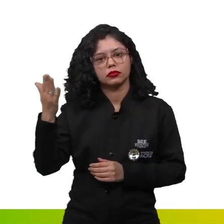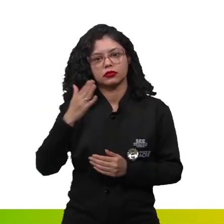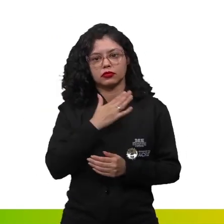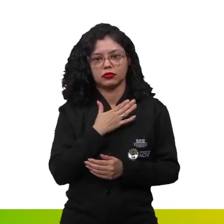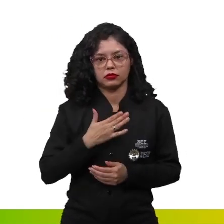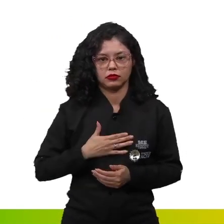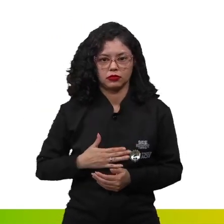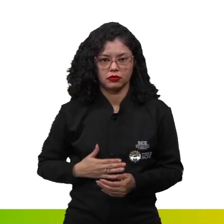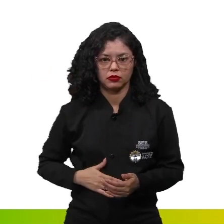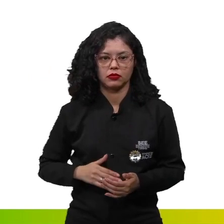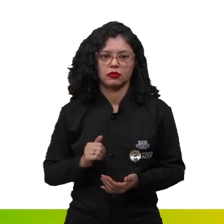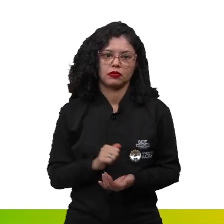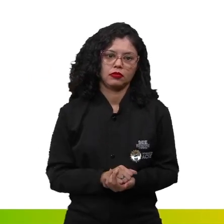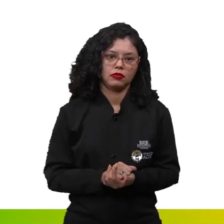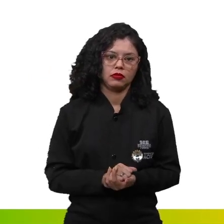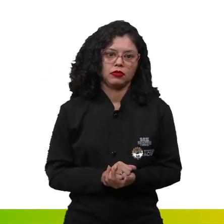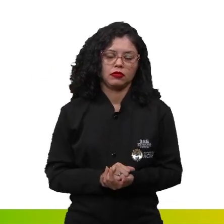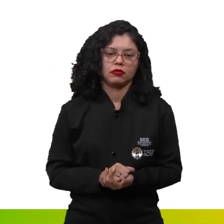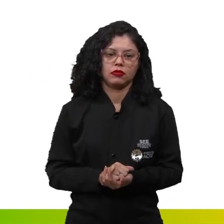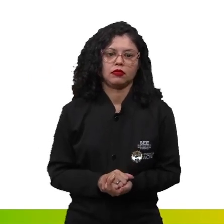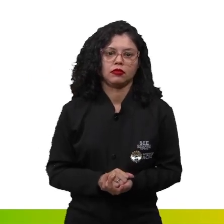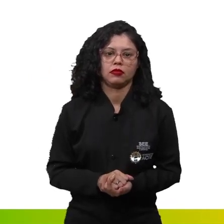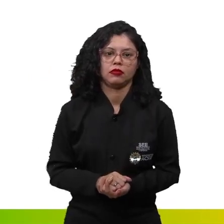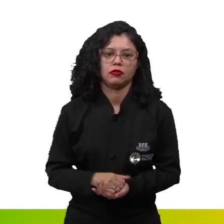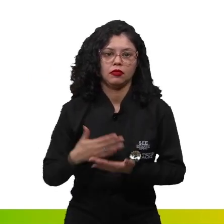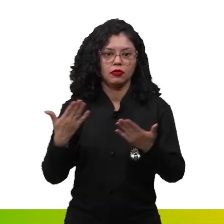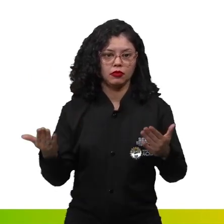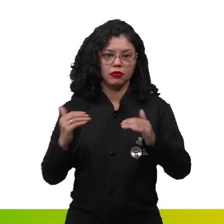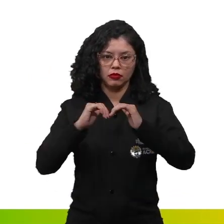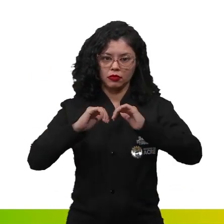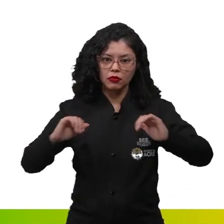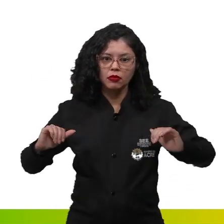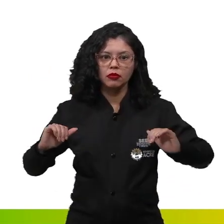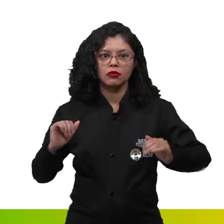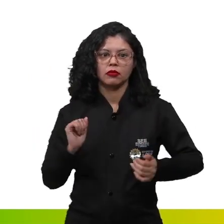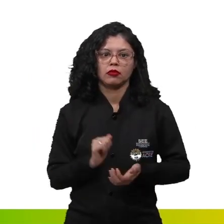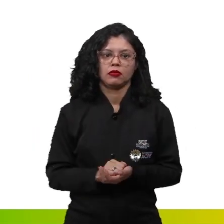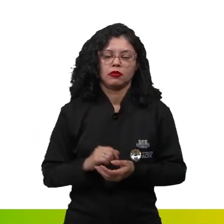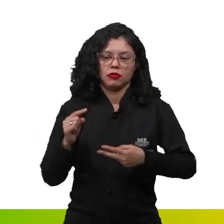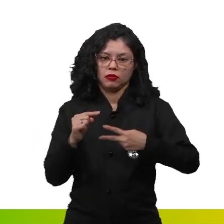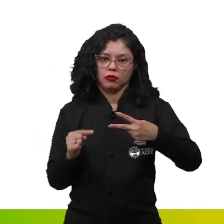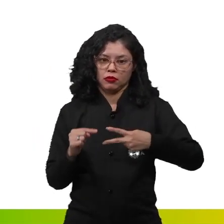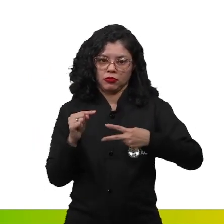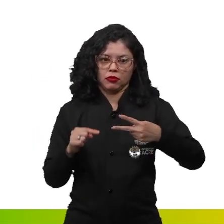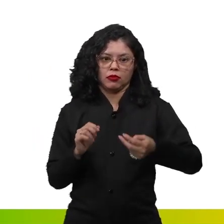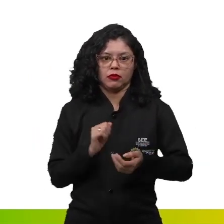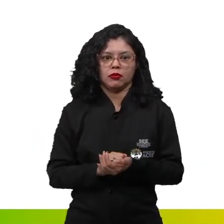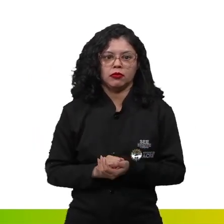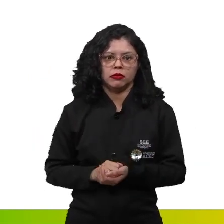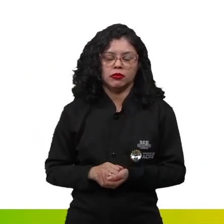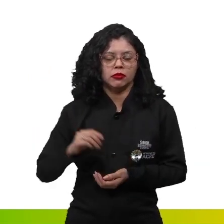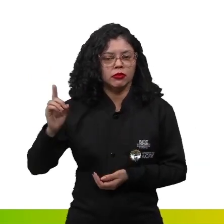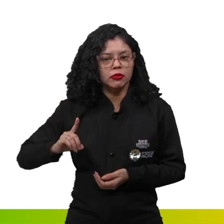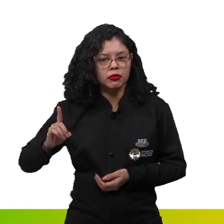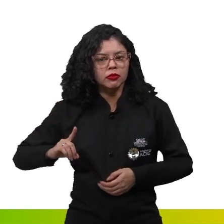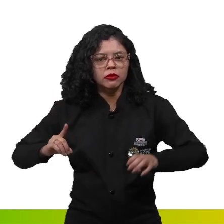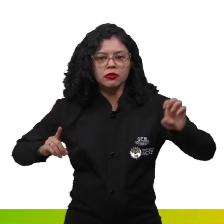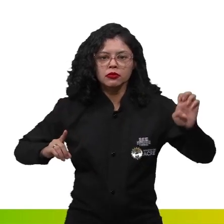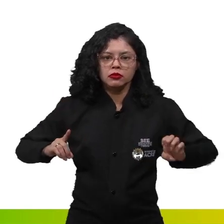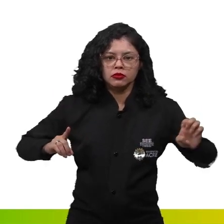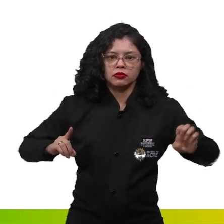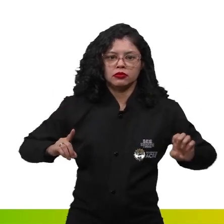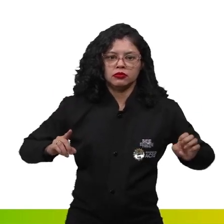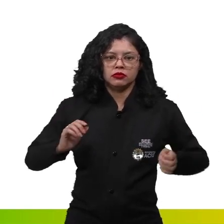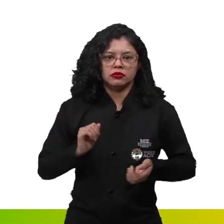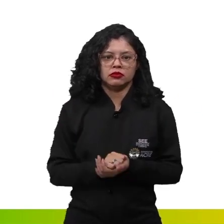seu corpo. O interessante é que ele ainda se divide. Ele tem dois hemisférios, o direito e o esquerdo. E também